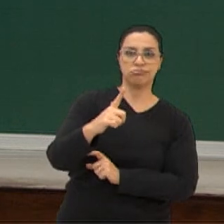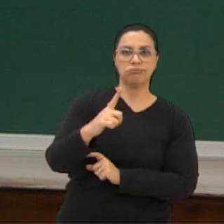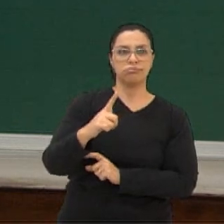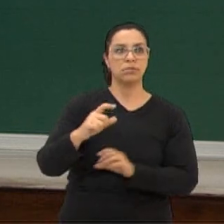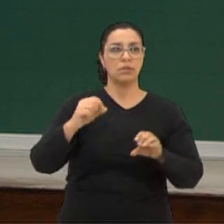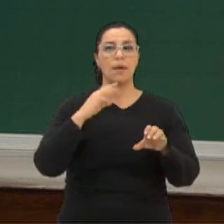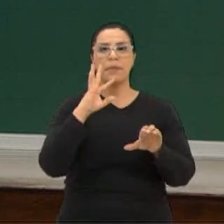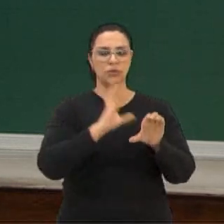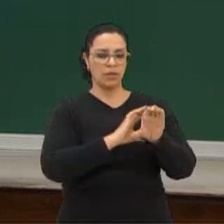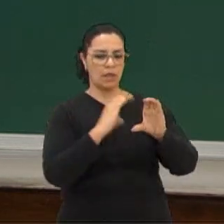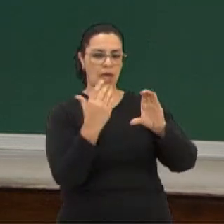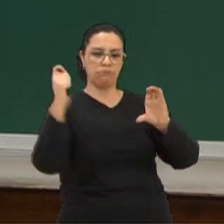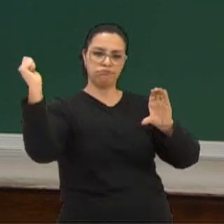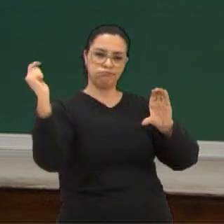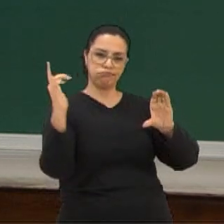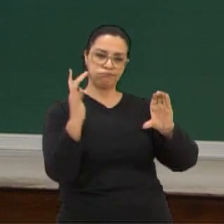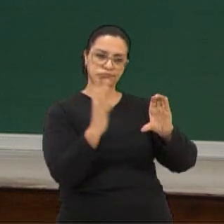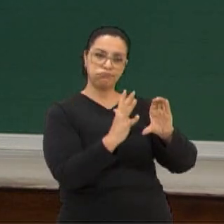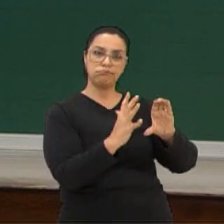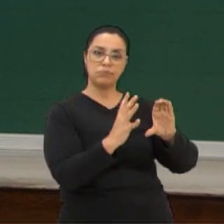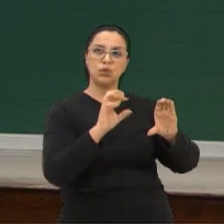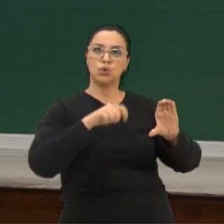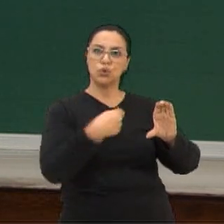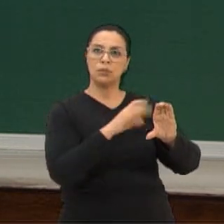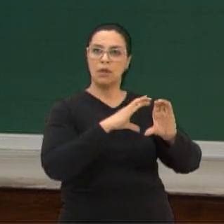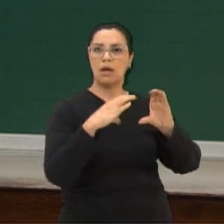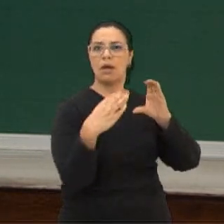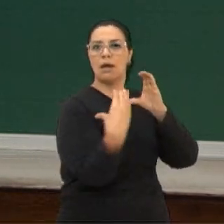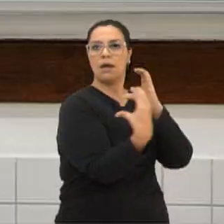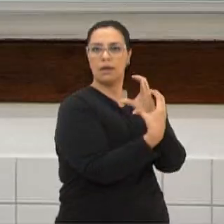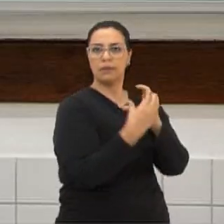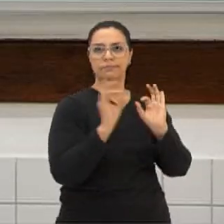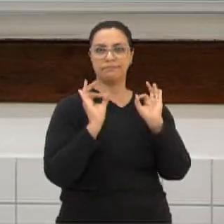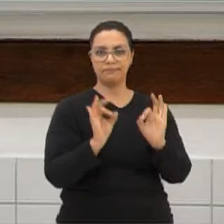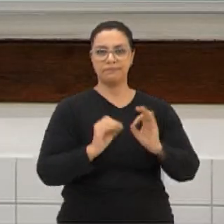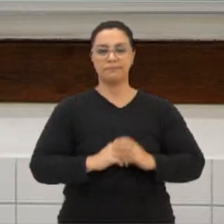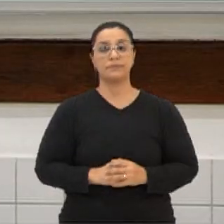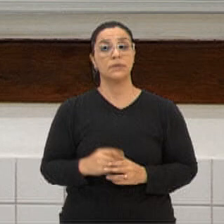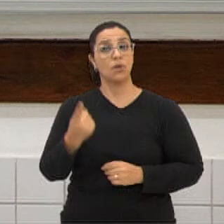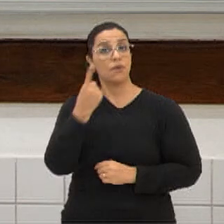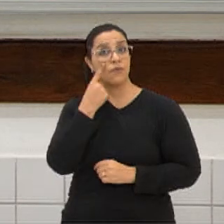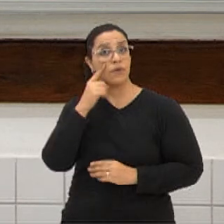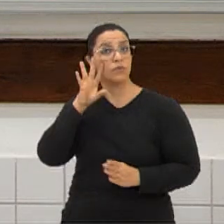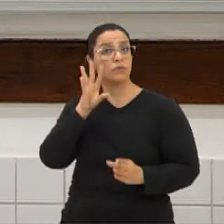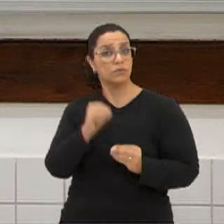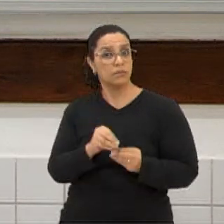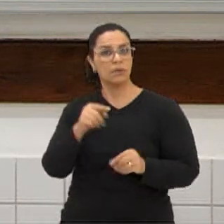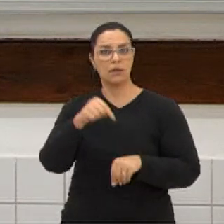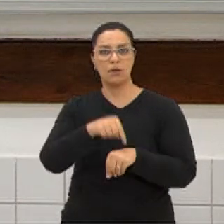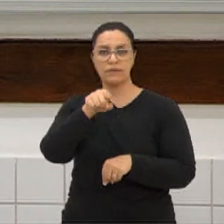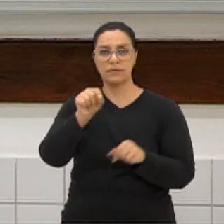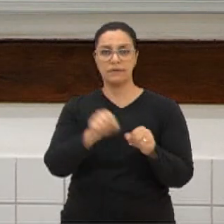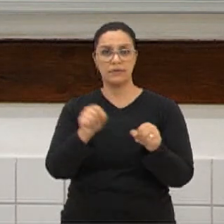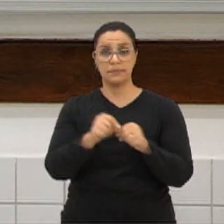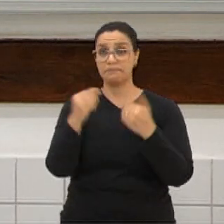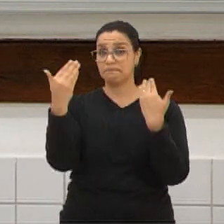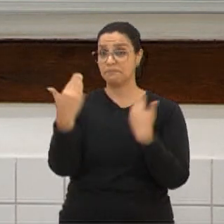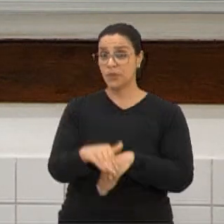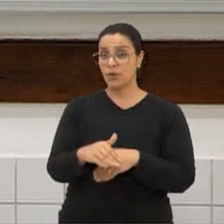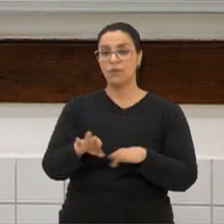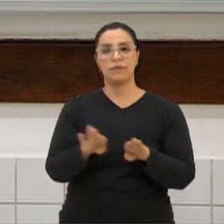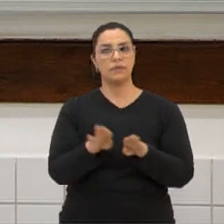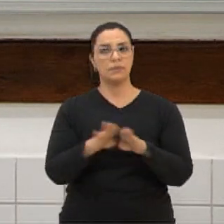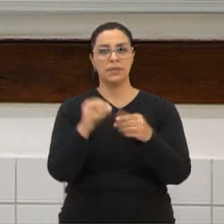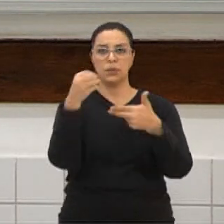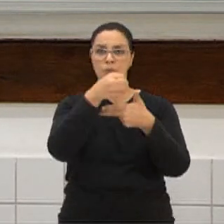perpendicular. Então vão incidir diretamente sobre essas áreas. Entenda que na hora que você estiver fazendo uma prova, que você estiver